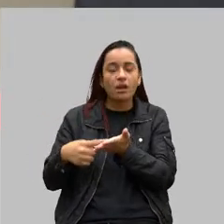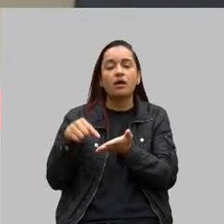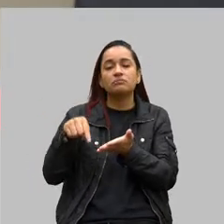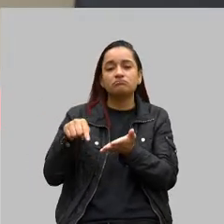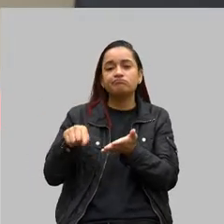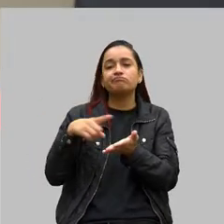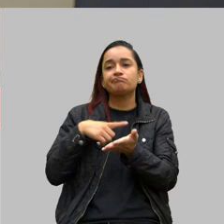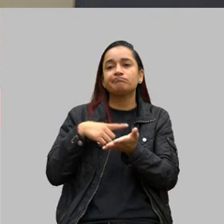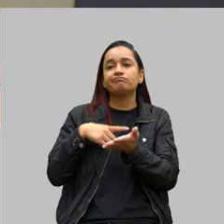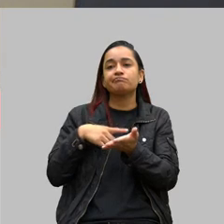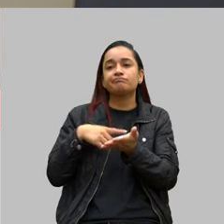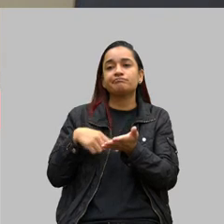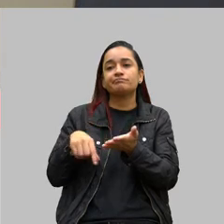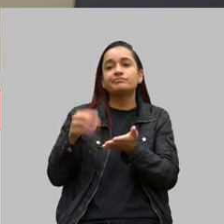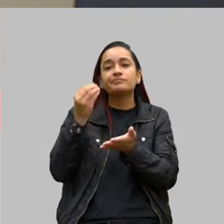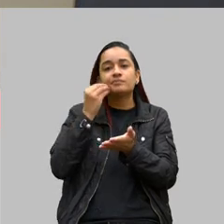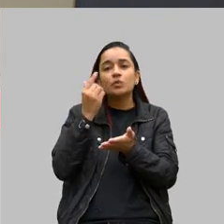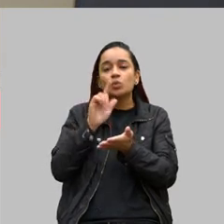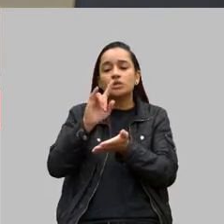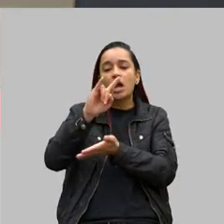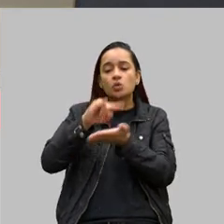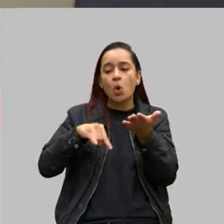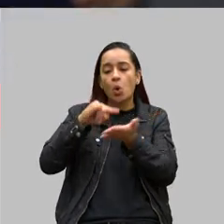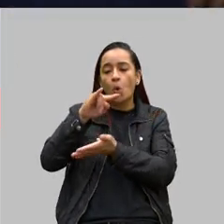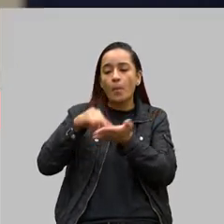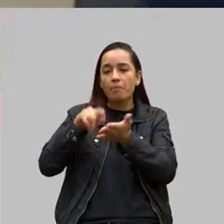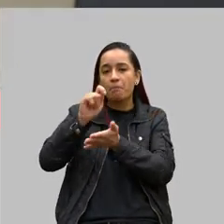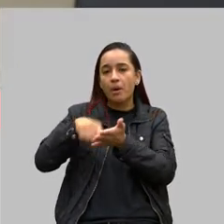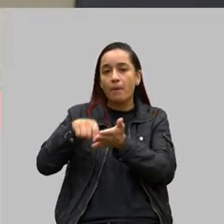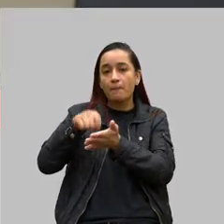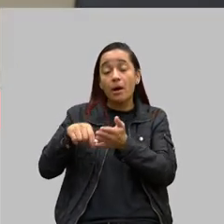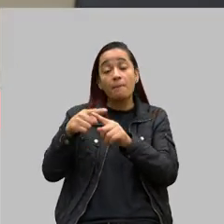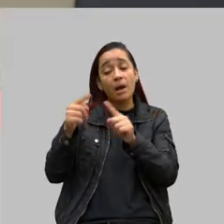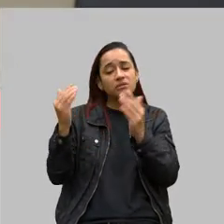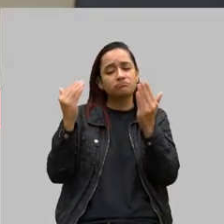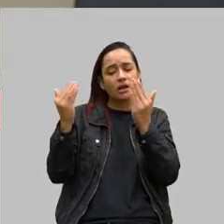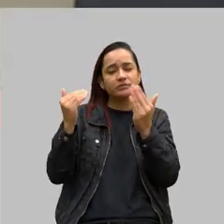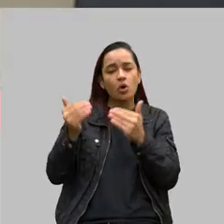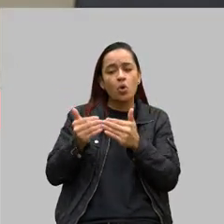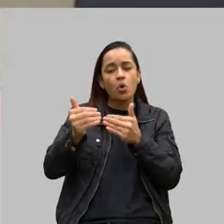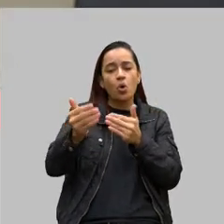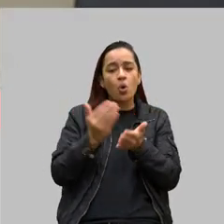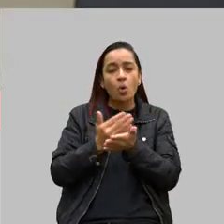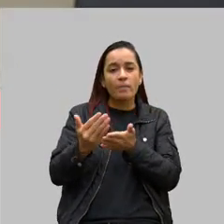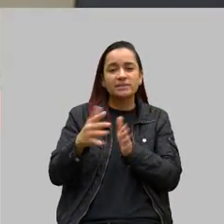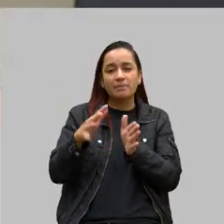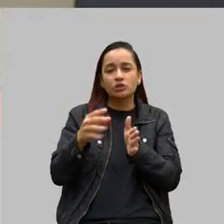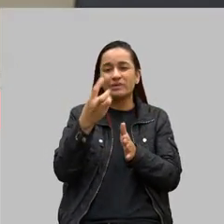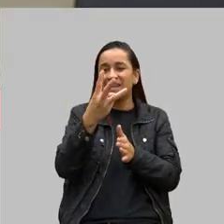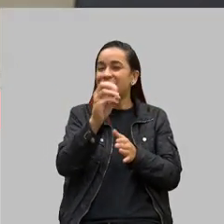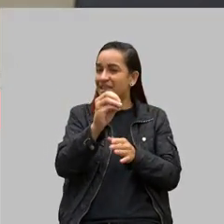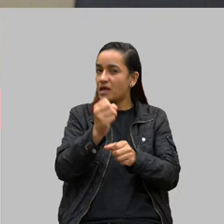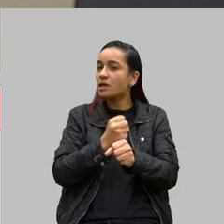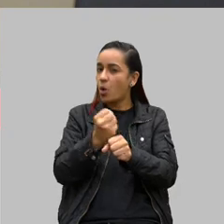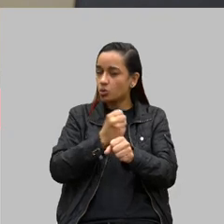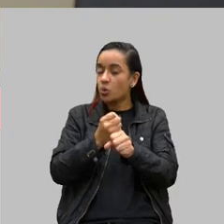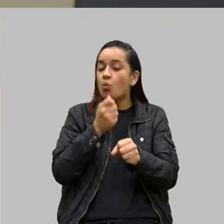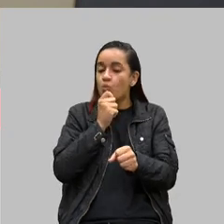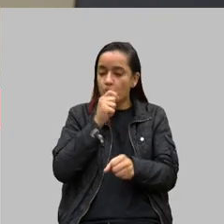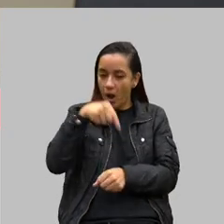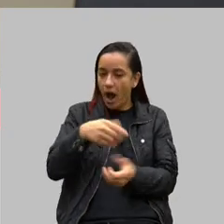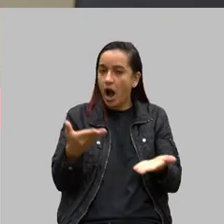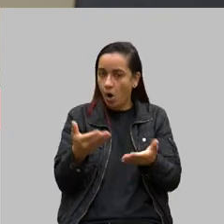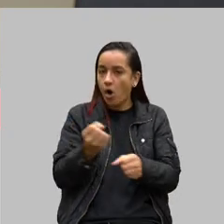de do rito licitatório mas a gente tem a previsão de iniciar também pouco mais de 30 Empreendimentos eh ainda esse ano em